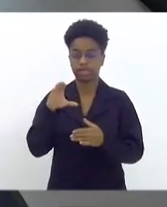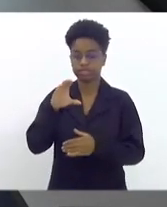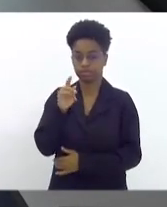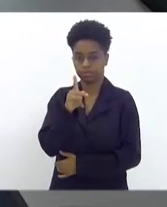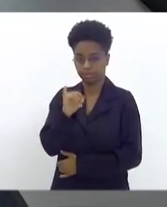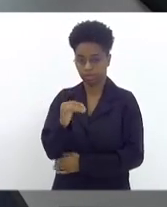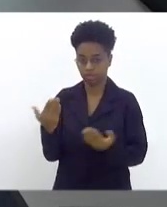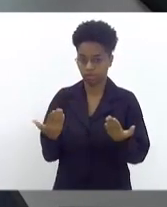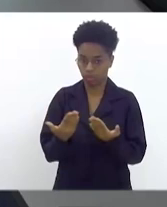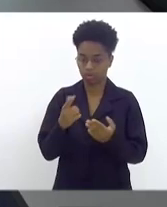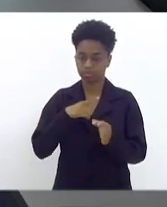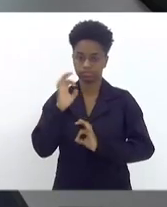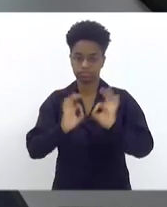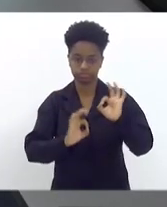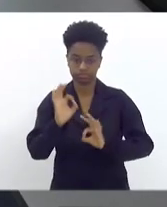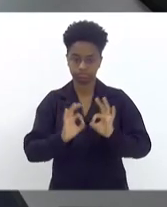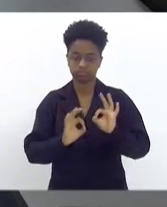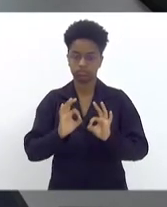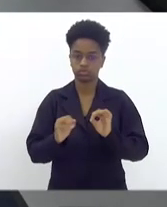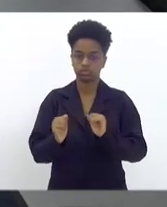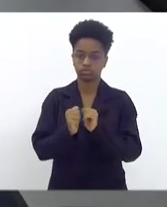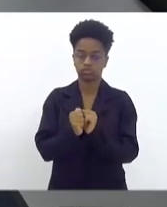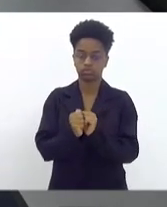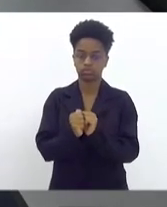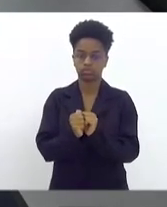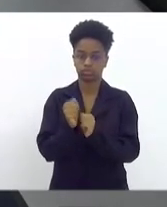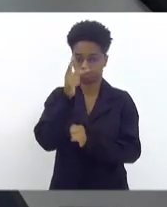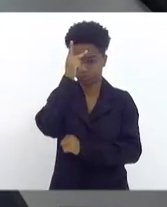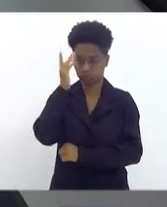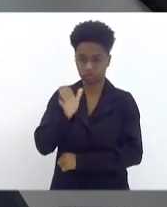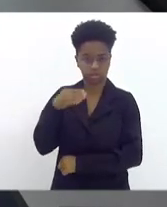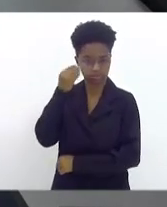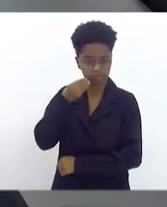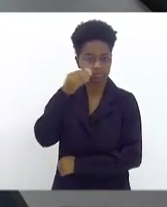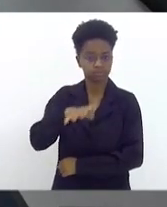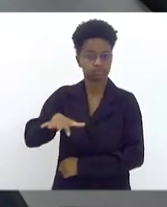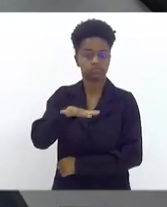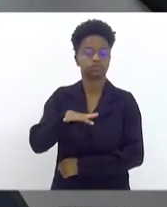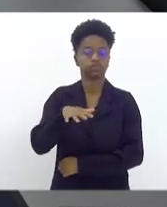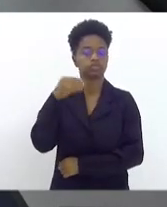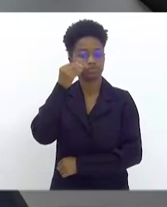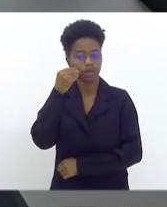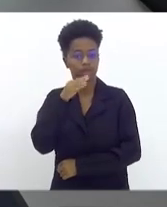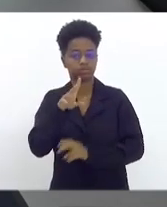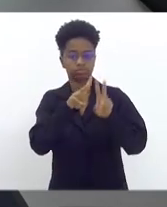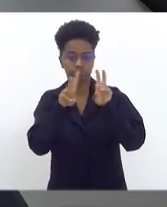foi montada com quem tem expertise sobre o tema, com quem